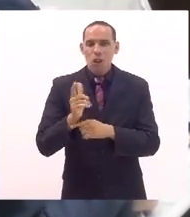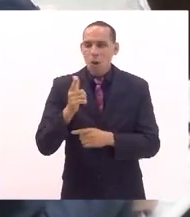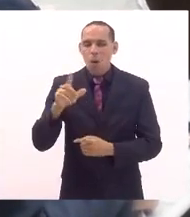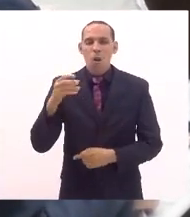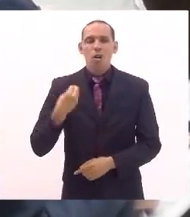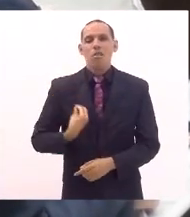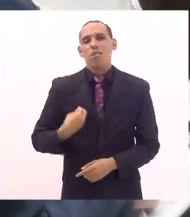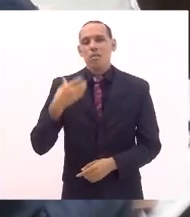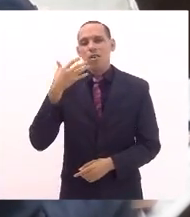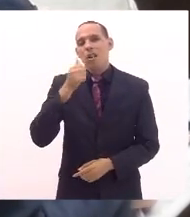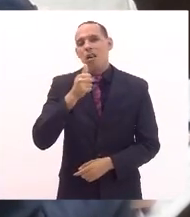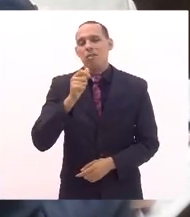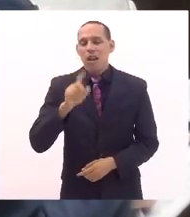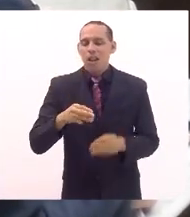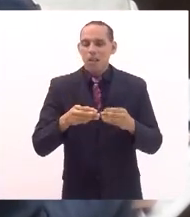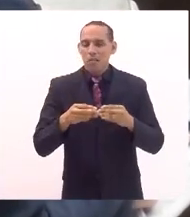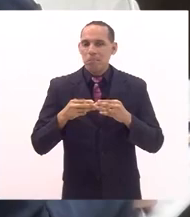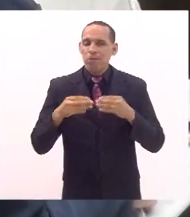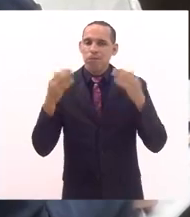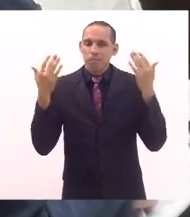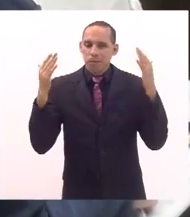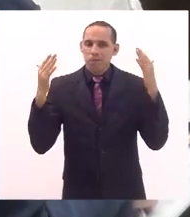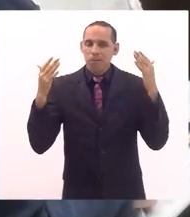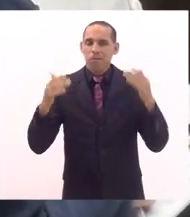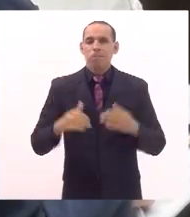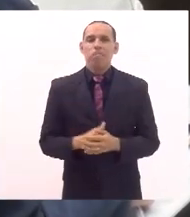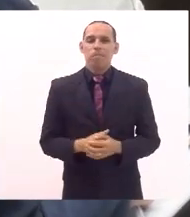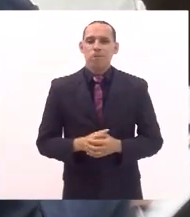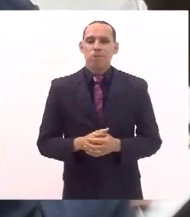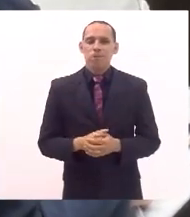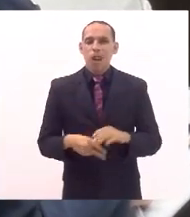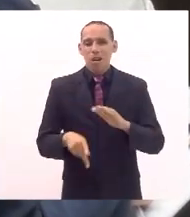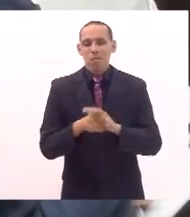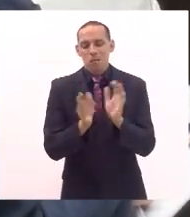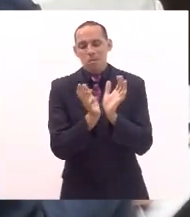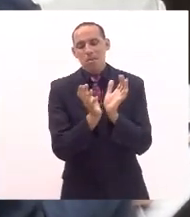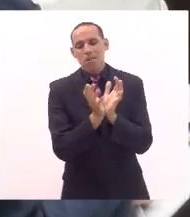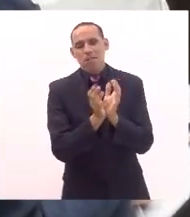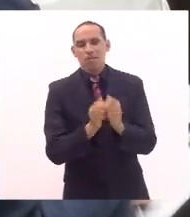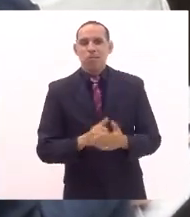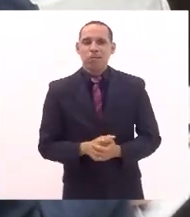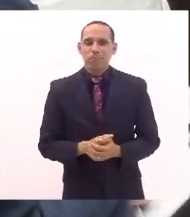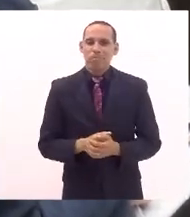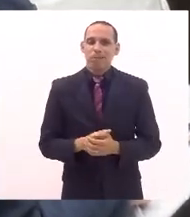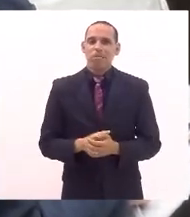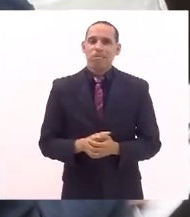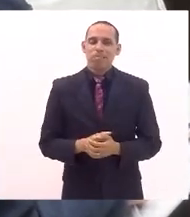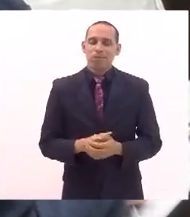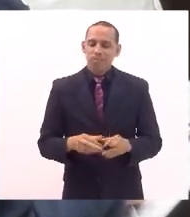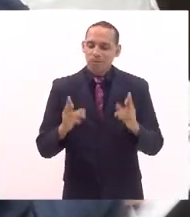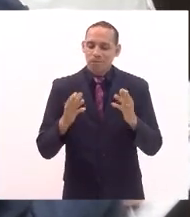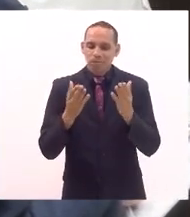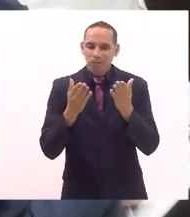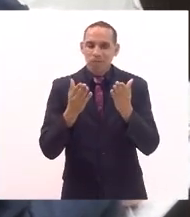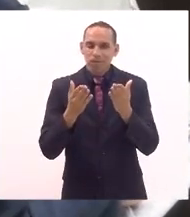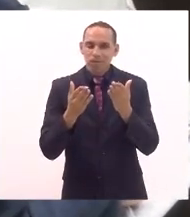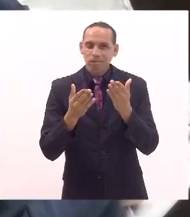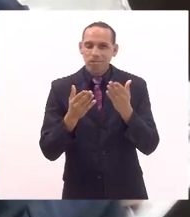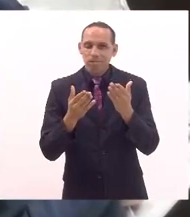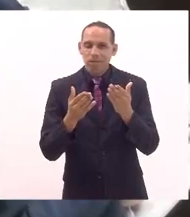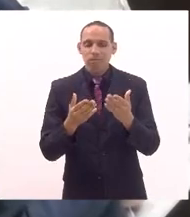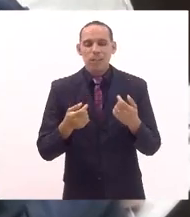então é uma Moção de aplauso a essa categoria conto com vossa excelência